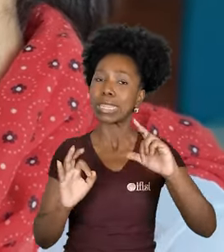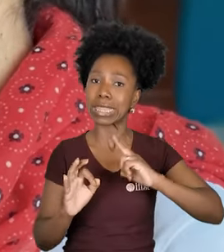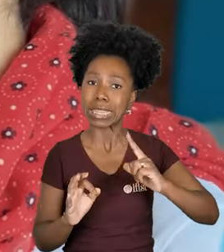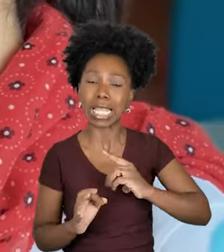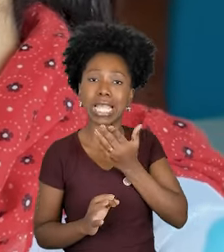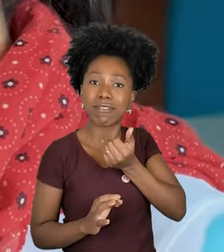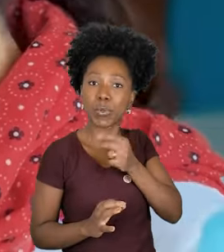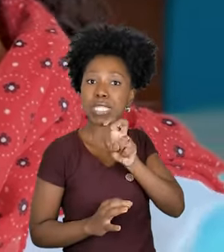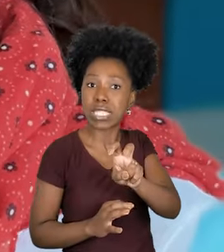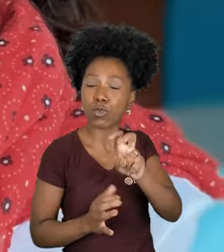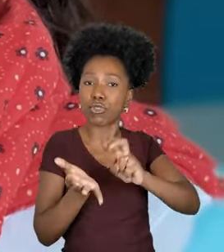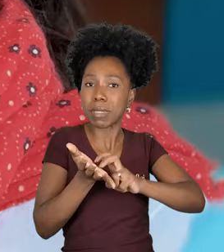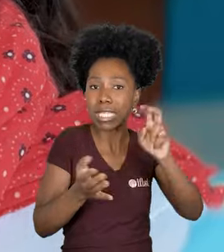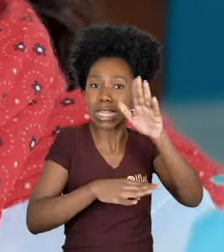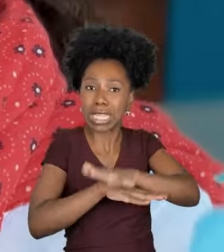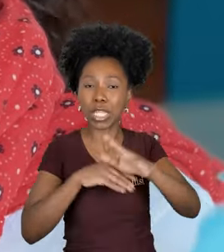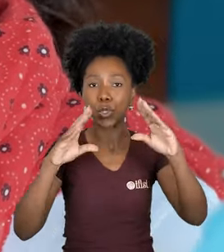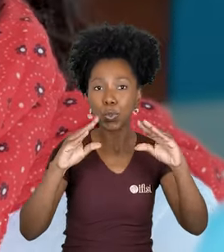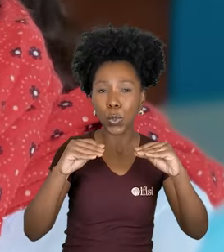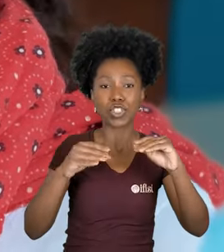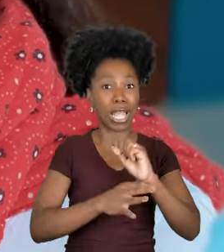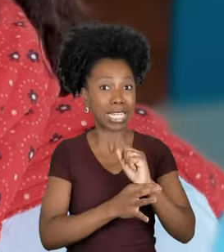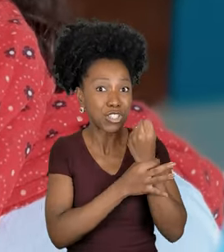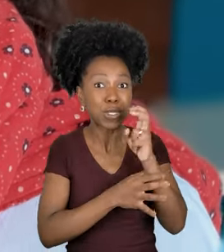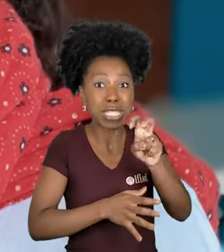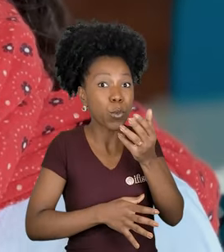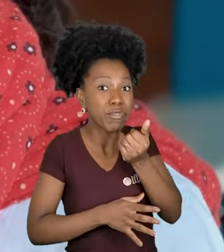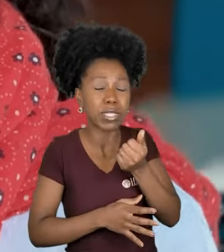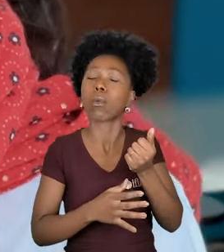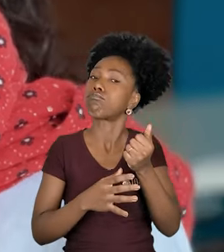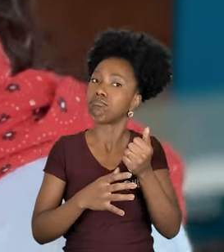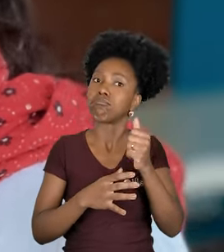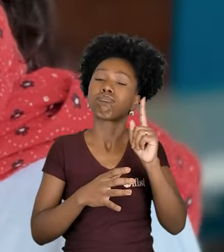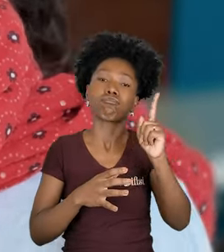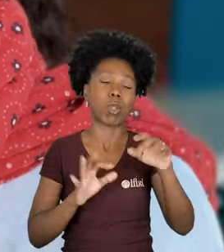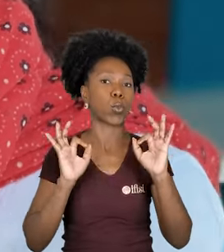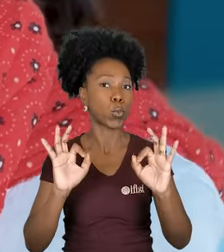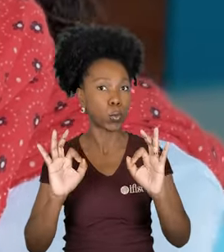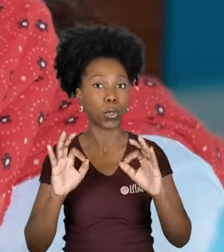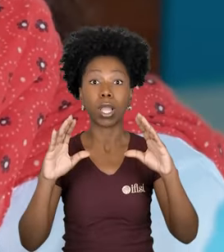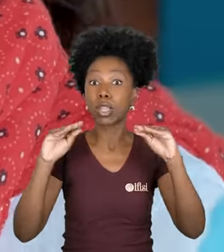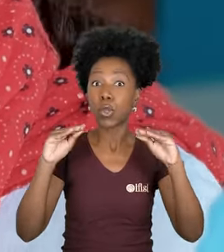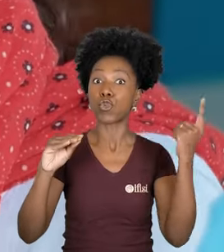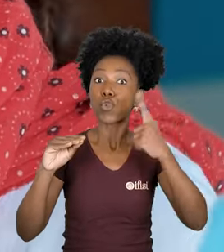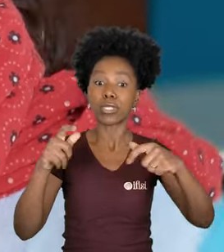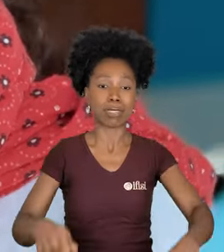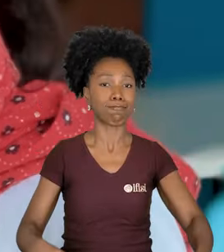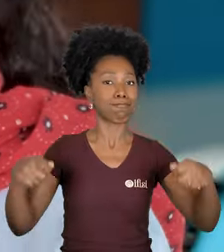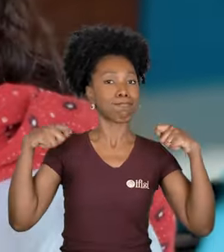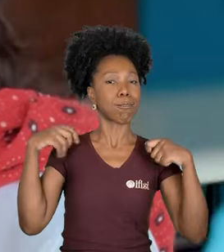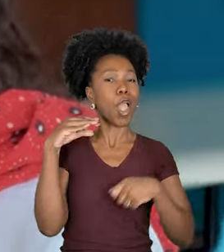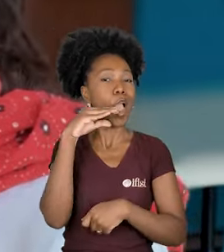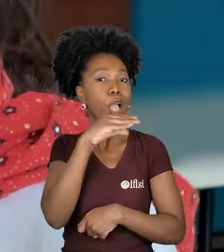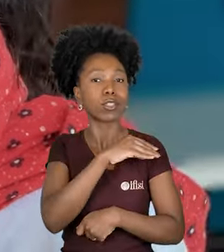café, almoço, janta, lanche garantido, é um luxo. Né? Na noite de frio, fazer um mutirão e ter mais cobertor é